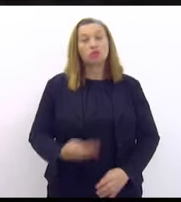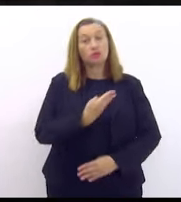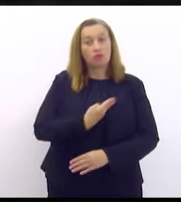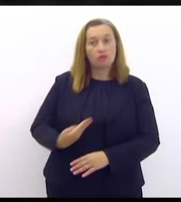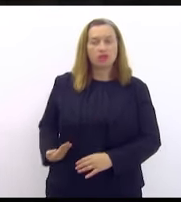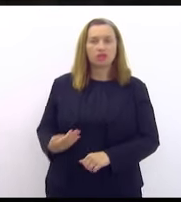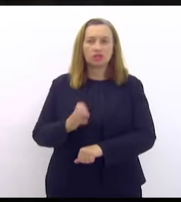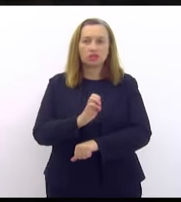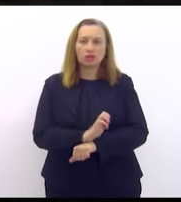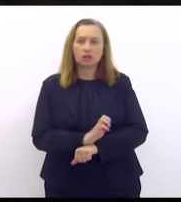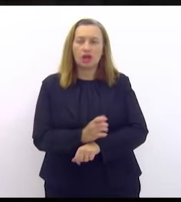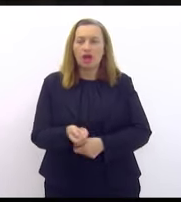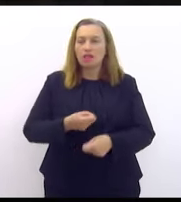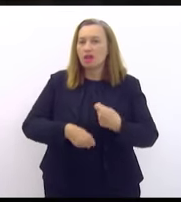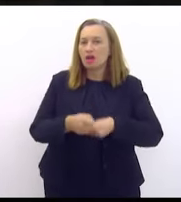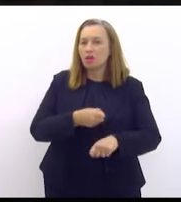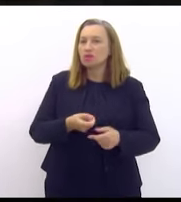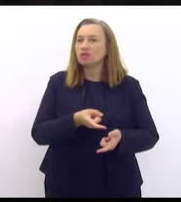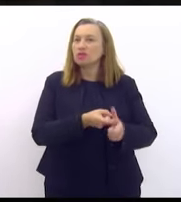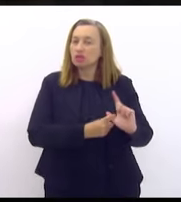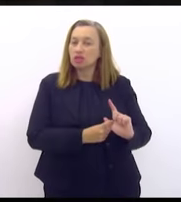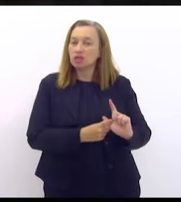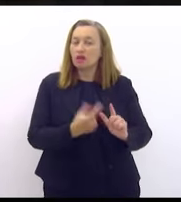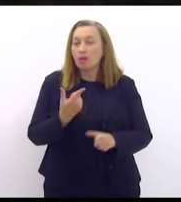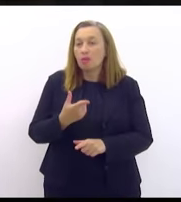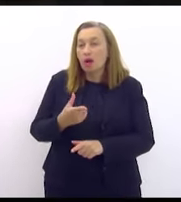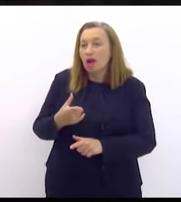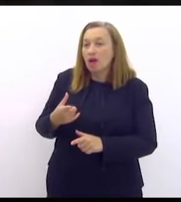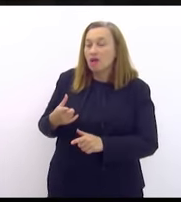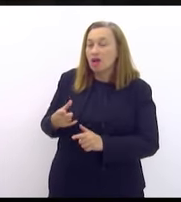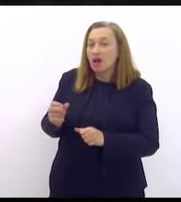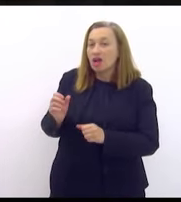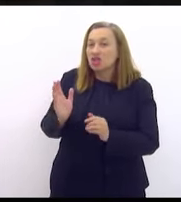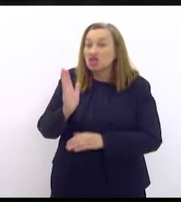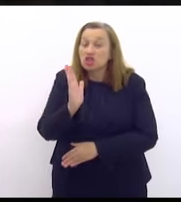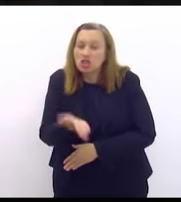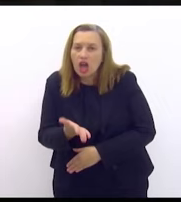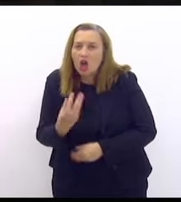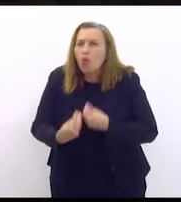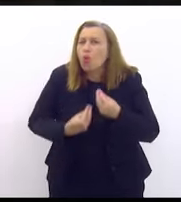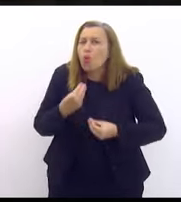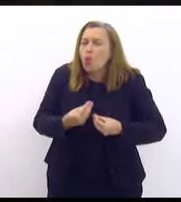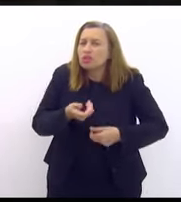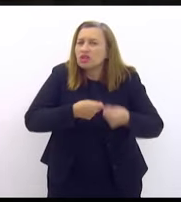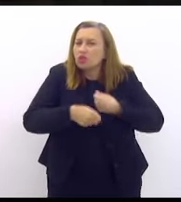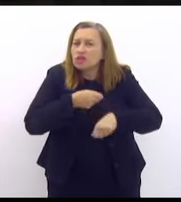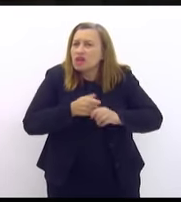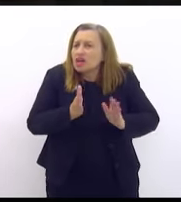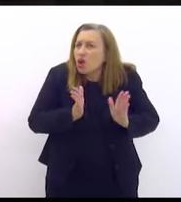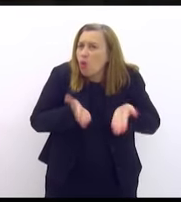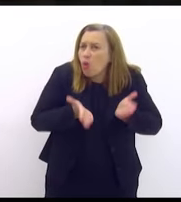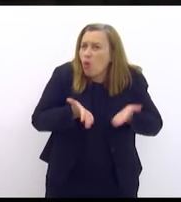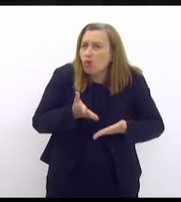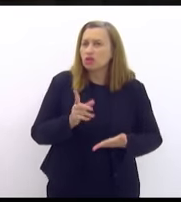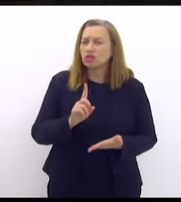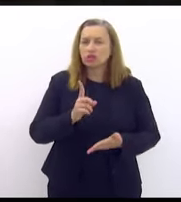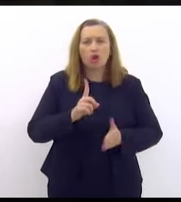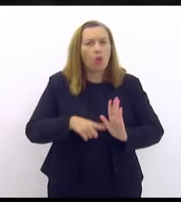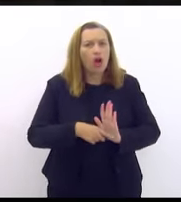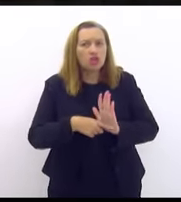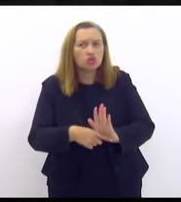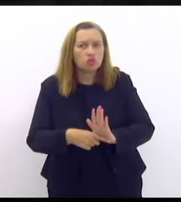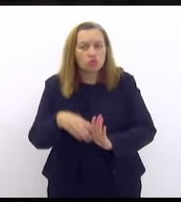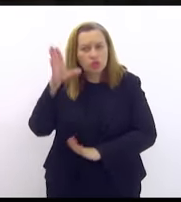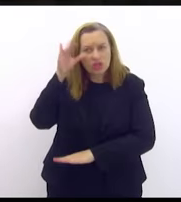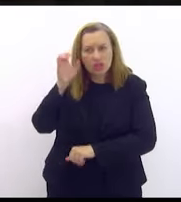A renegociação da dívida é para ontem. A forma como ela está negociada hoje não atende os interesses